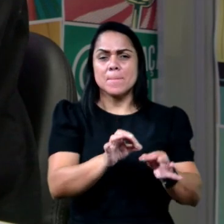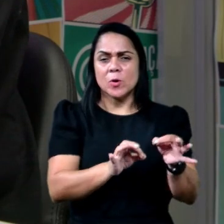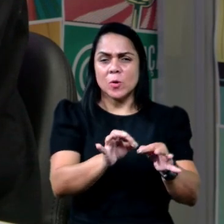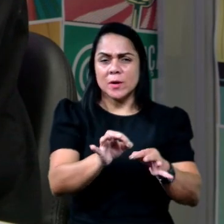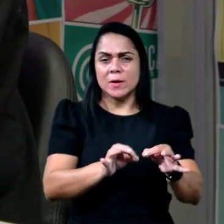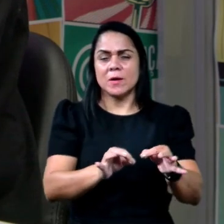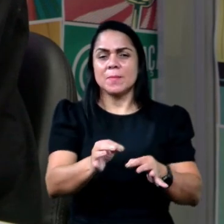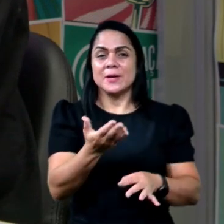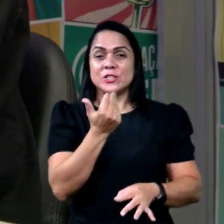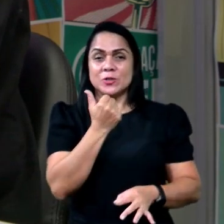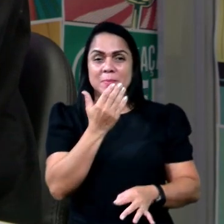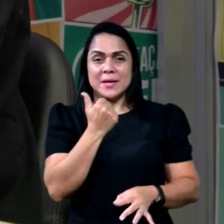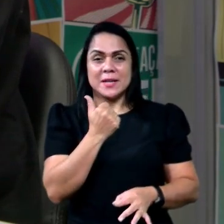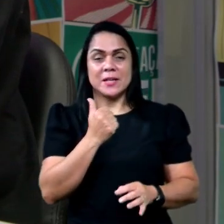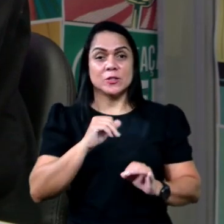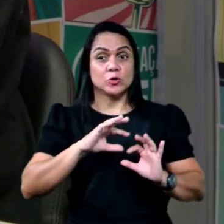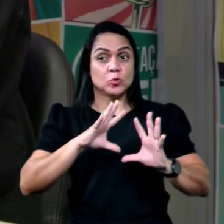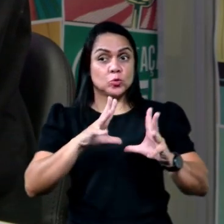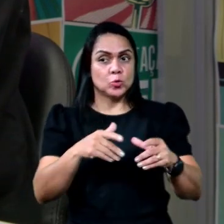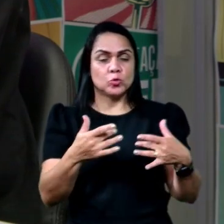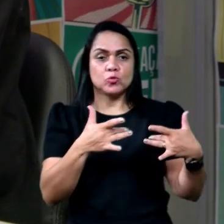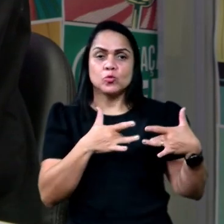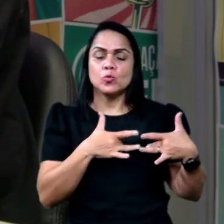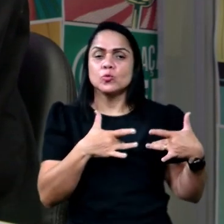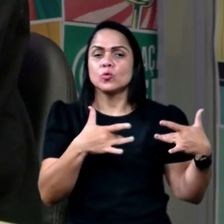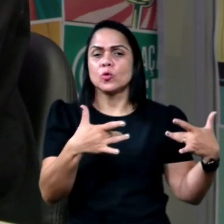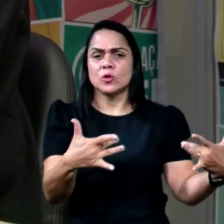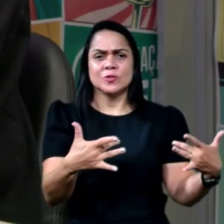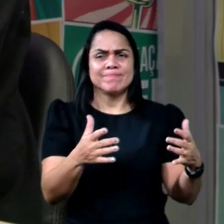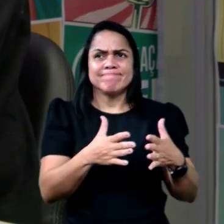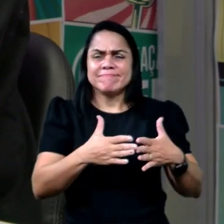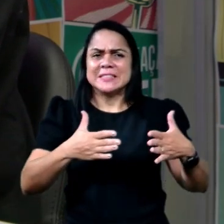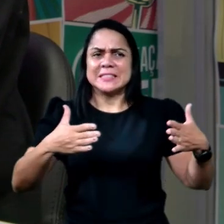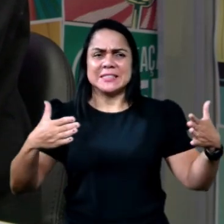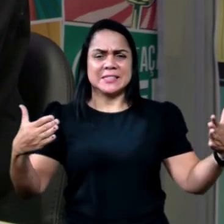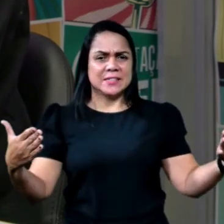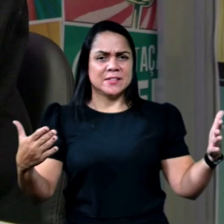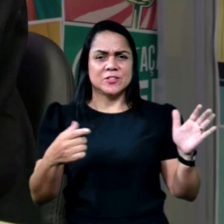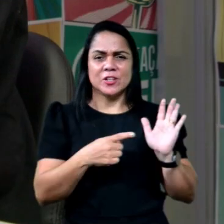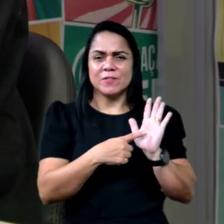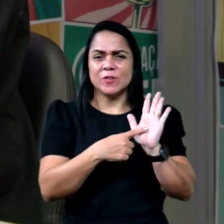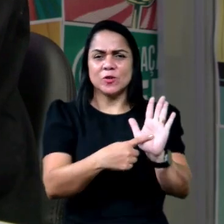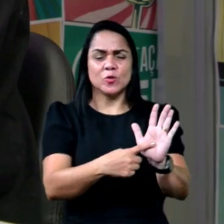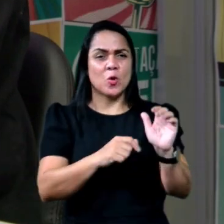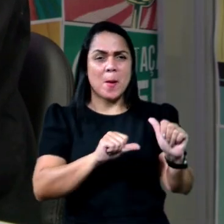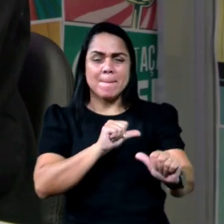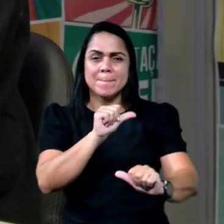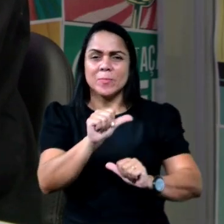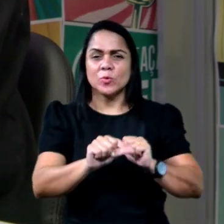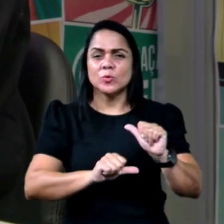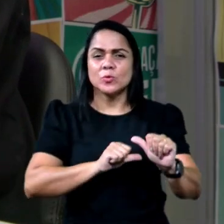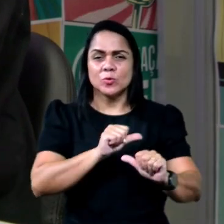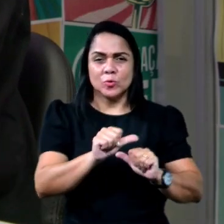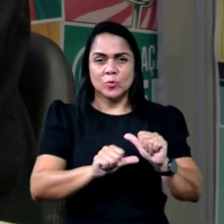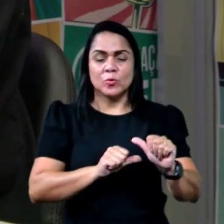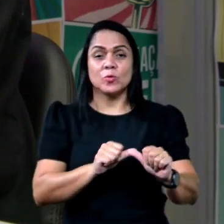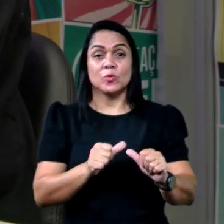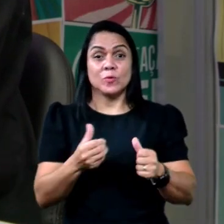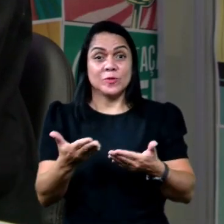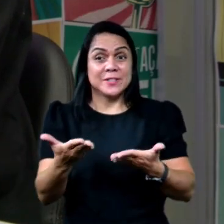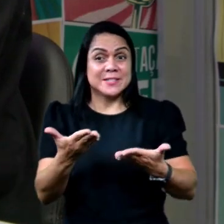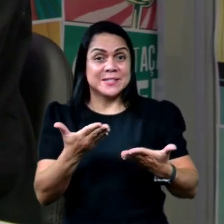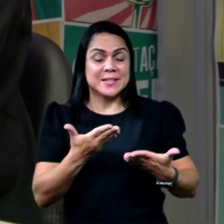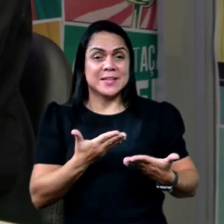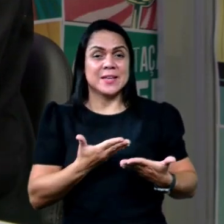doações. Então, foi muito grandioso, foi muito revelador, foi muito transformador. E eu vou trazer aqui uma fala de uma